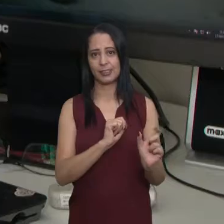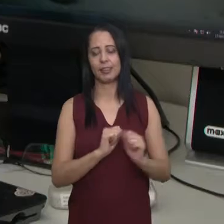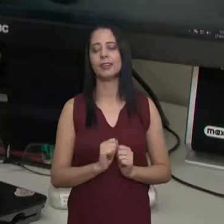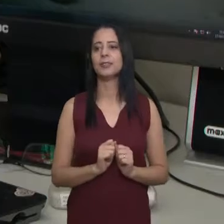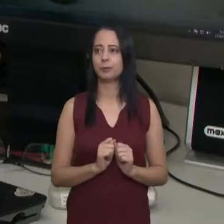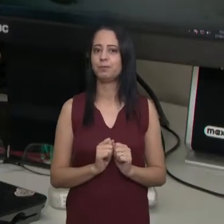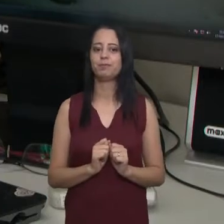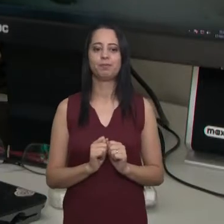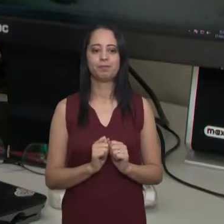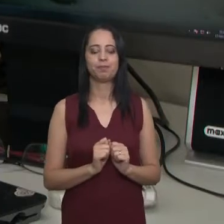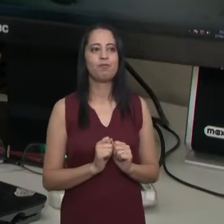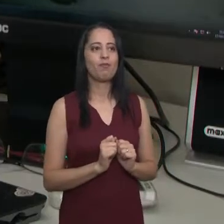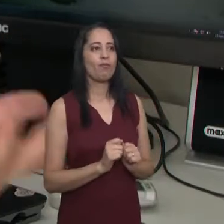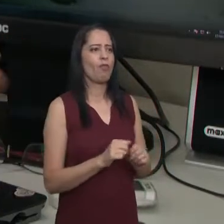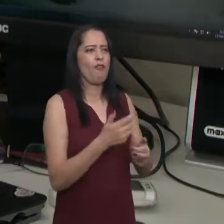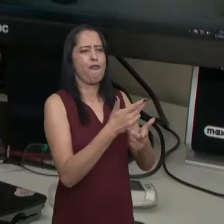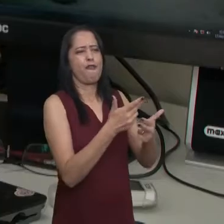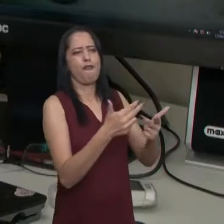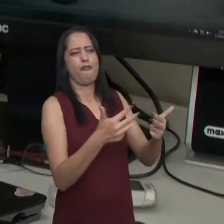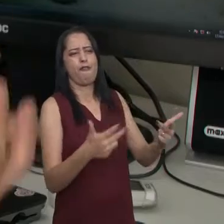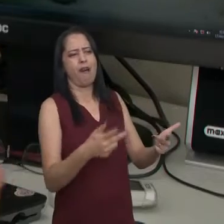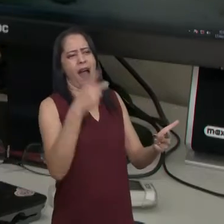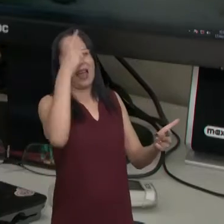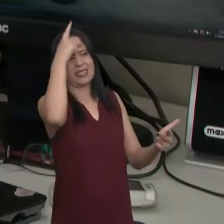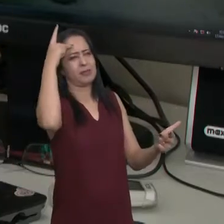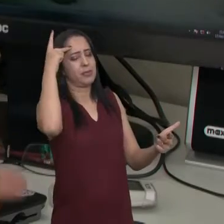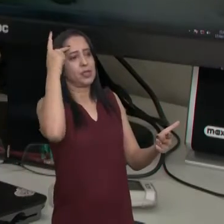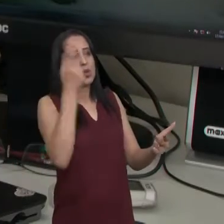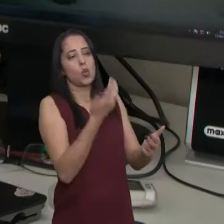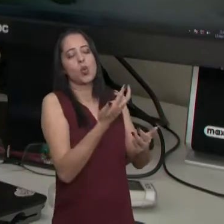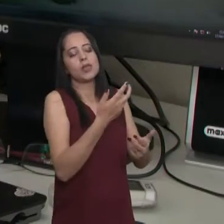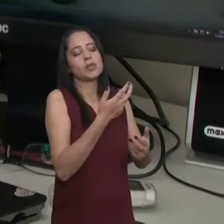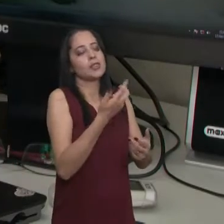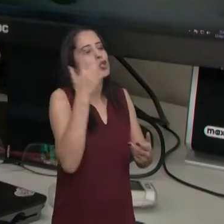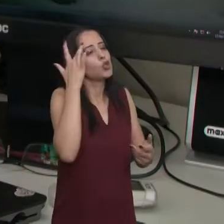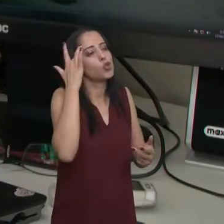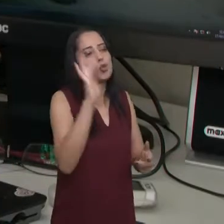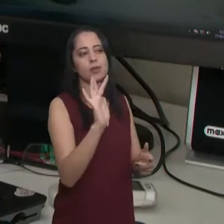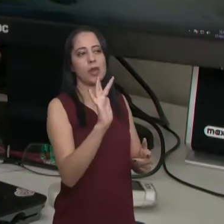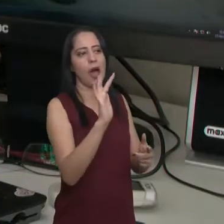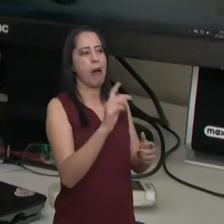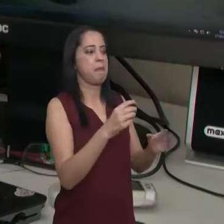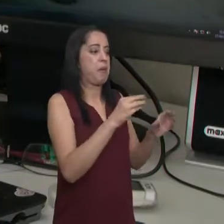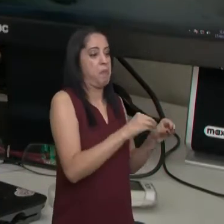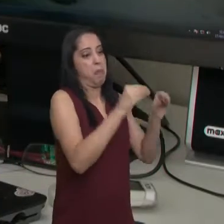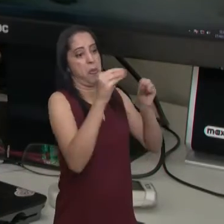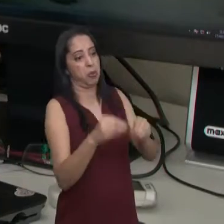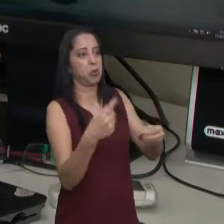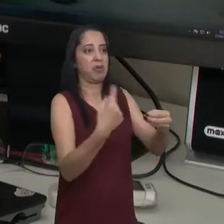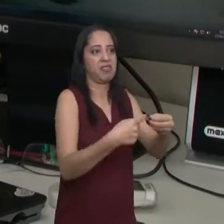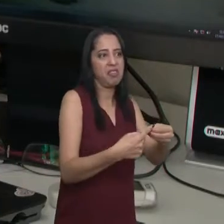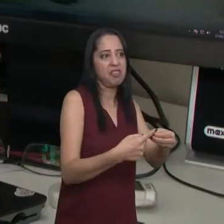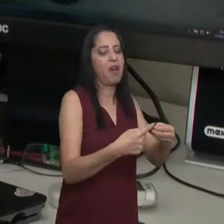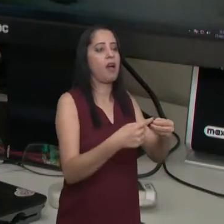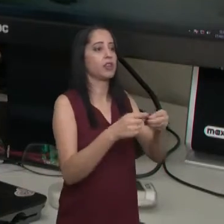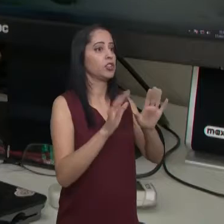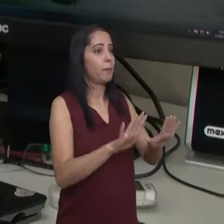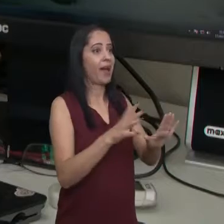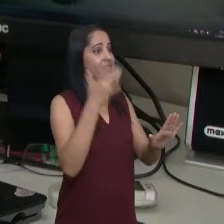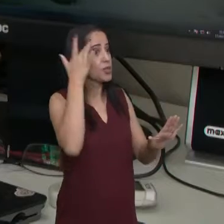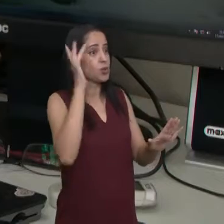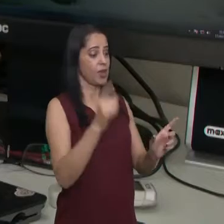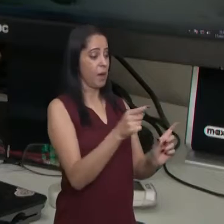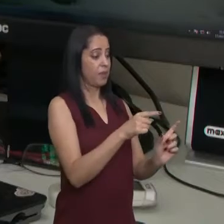cancelado. Muitos não sabem, alguns até se mudaram do município, talvez não morem mais aqui, mas muitos não sabem que estão com esse